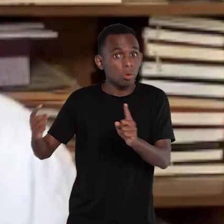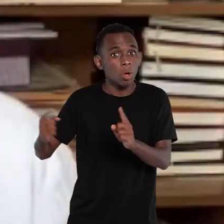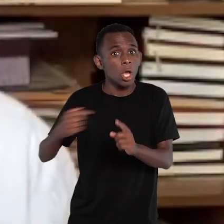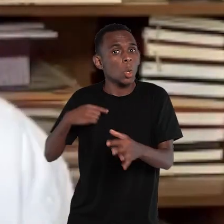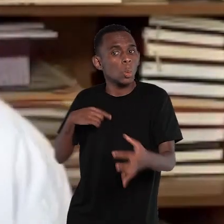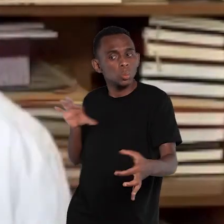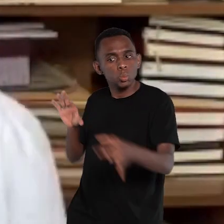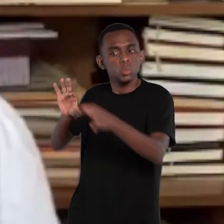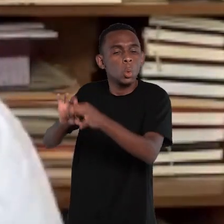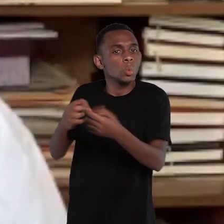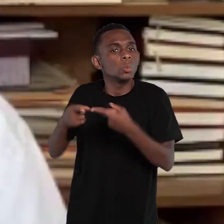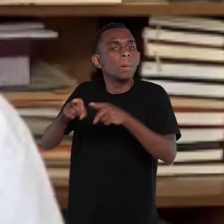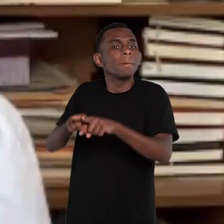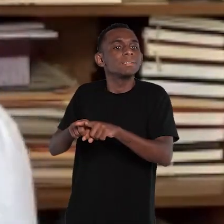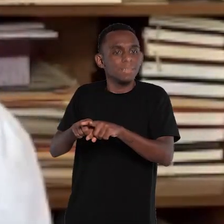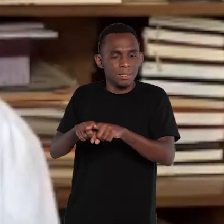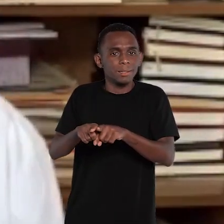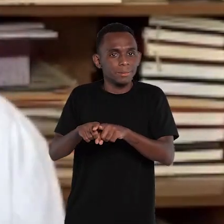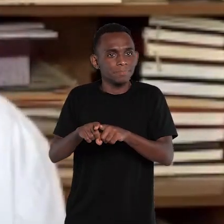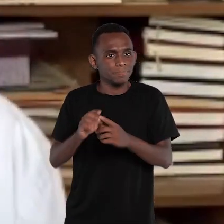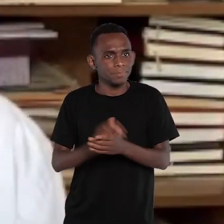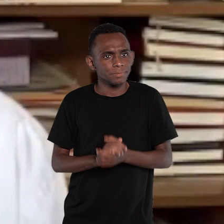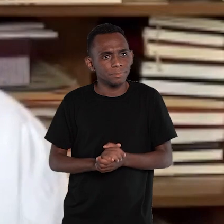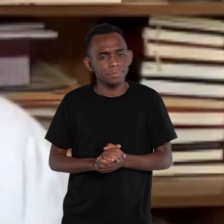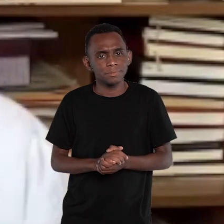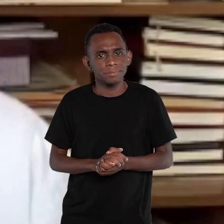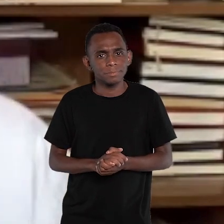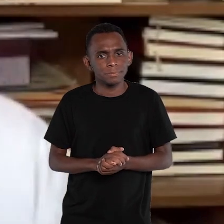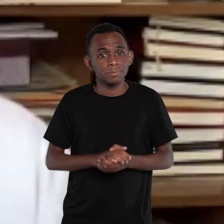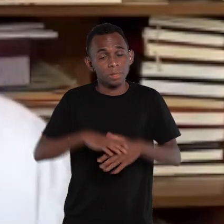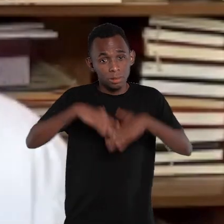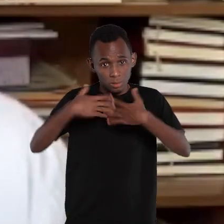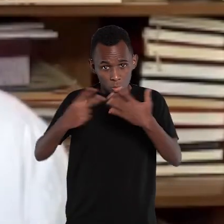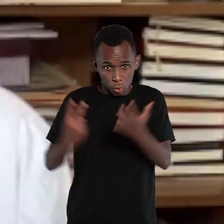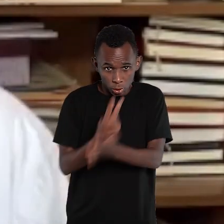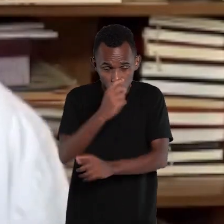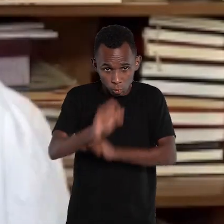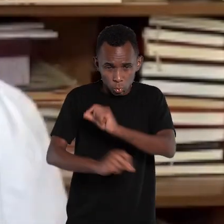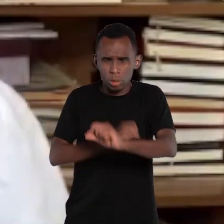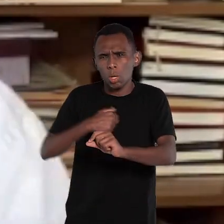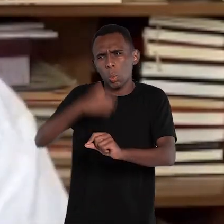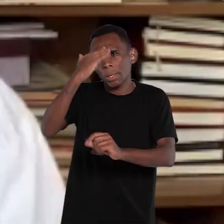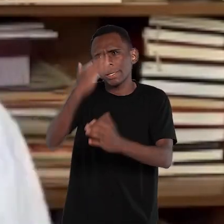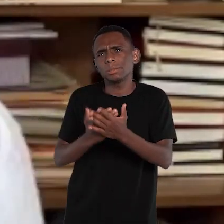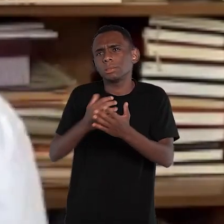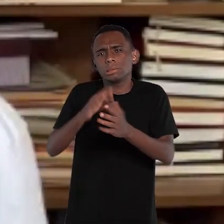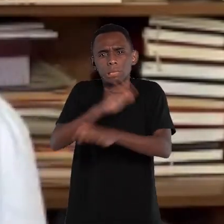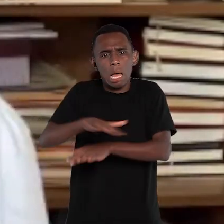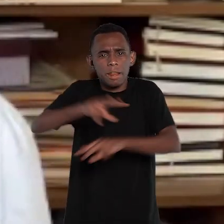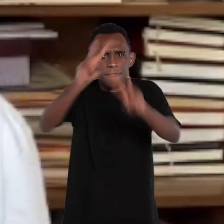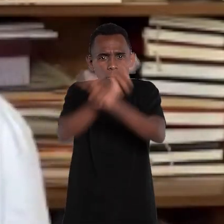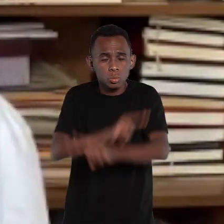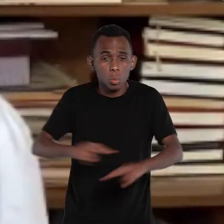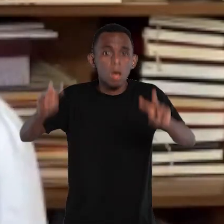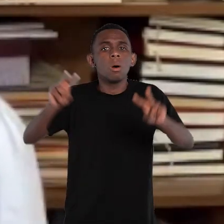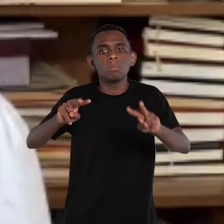que é baseado num projeto de novela, mas isso é história. Então eu acho que essa coisa